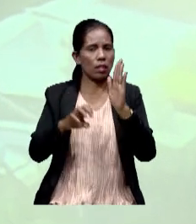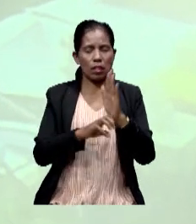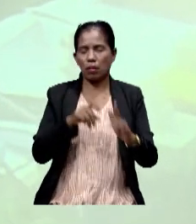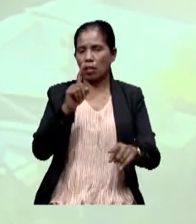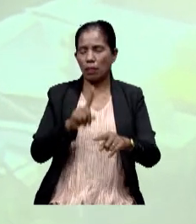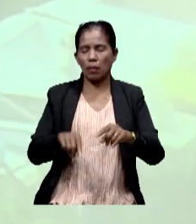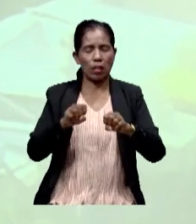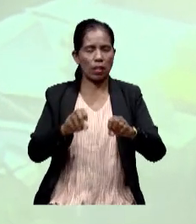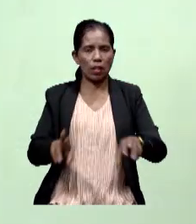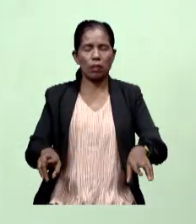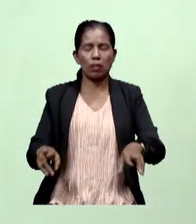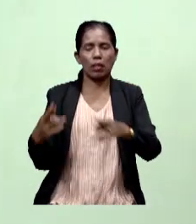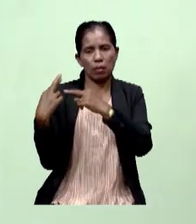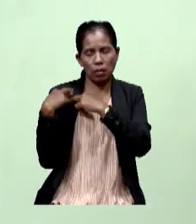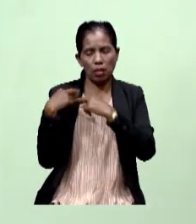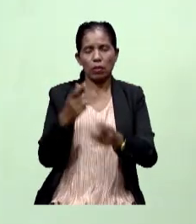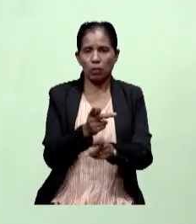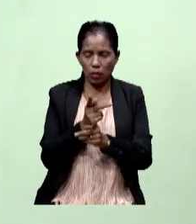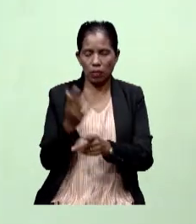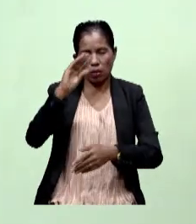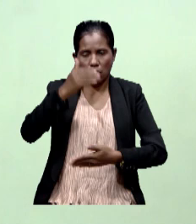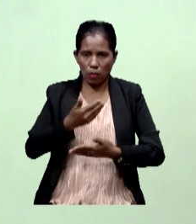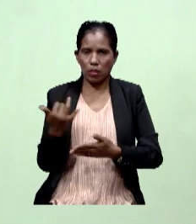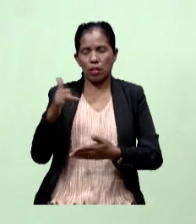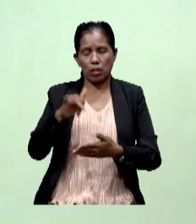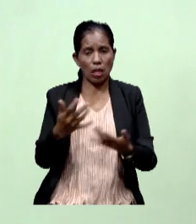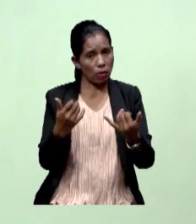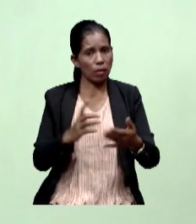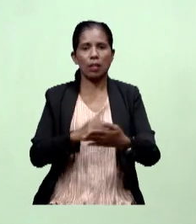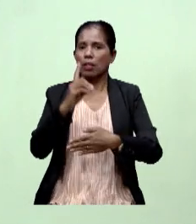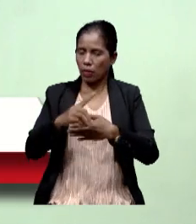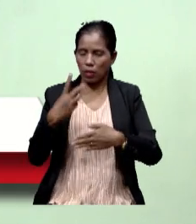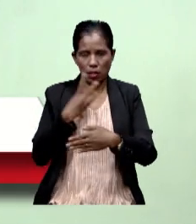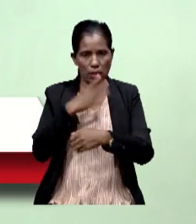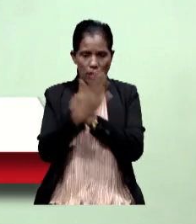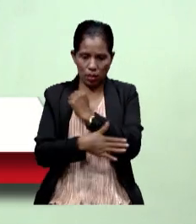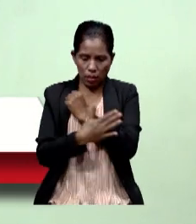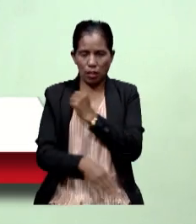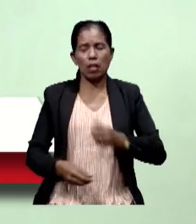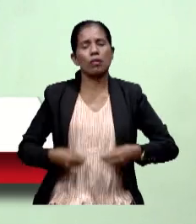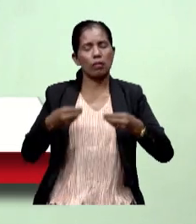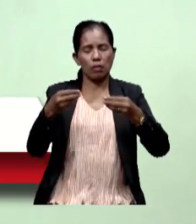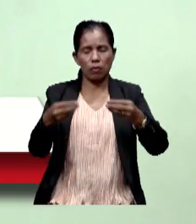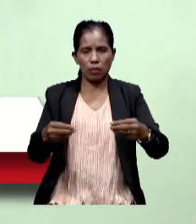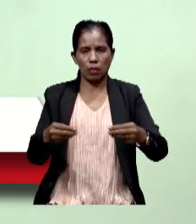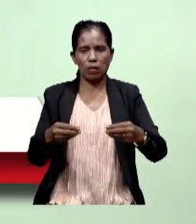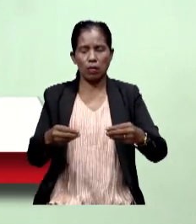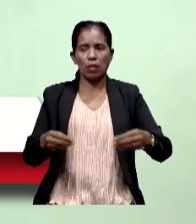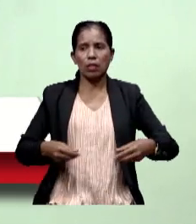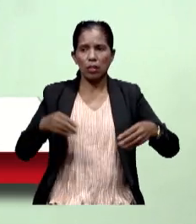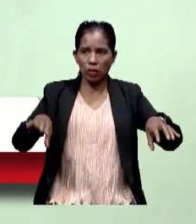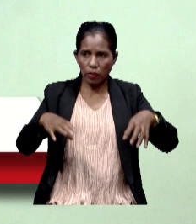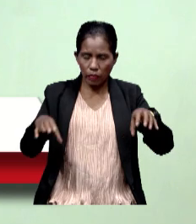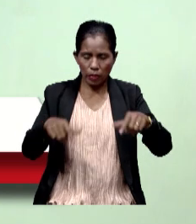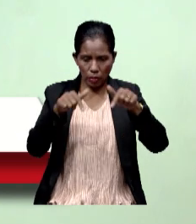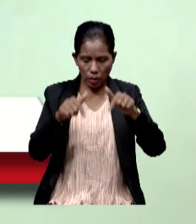at proteza ni uang sira. Agora ne kuliah usah para desenvolve te parai ne. Atu kuliah kam trono kai lara para bele itania zomen